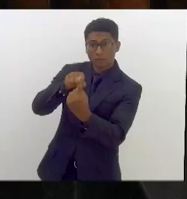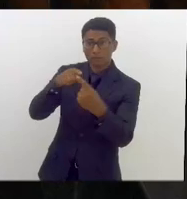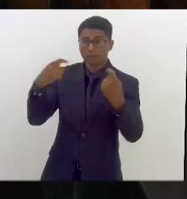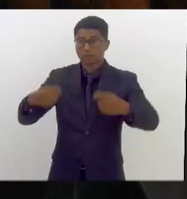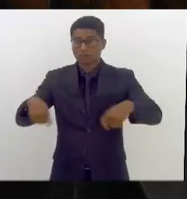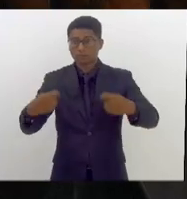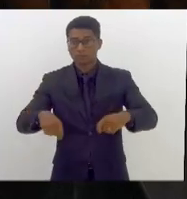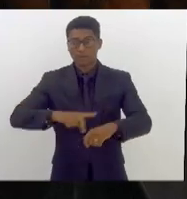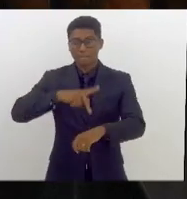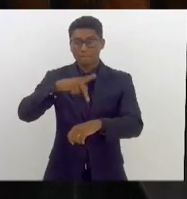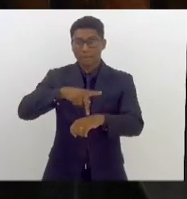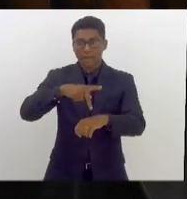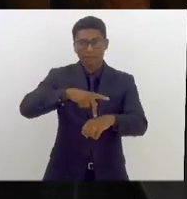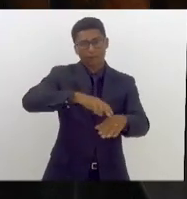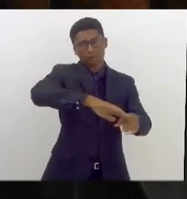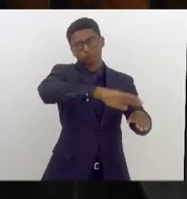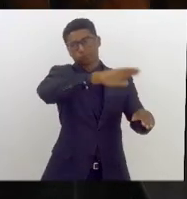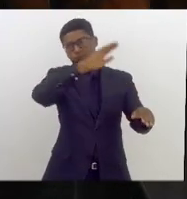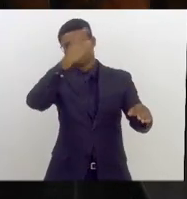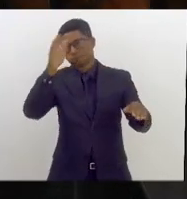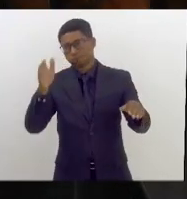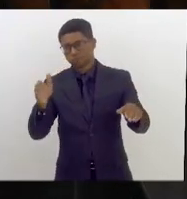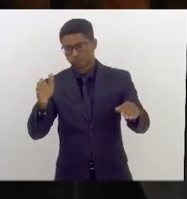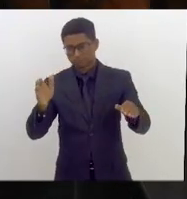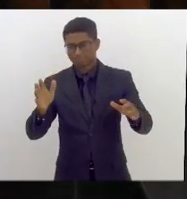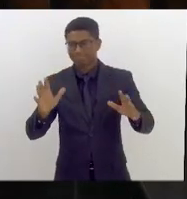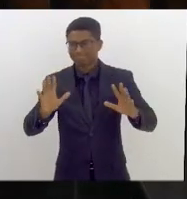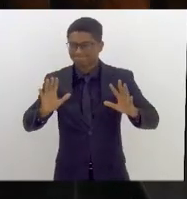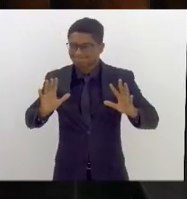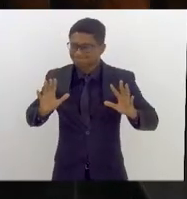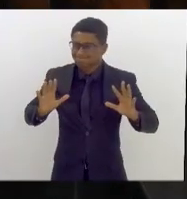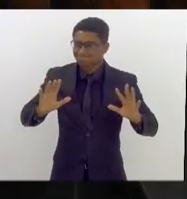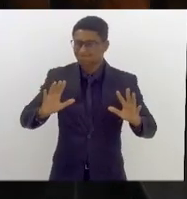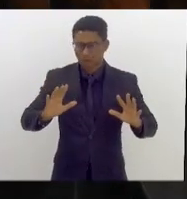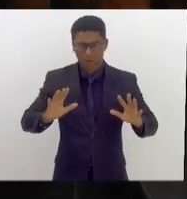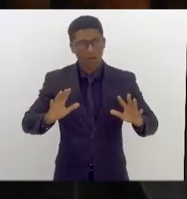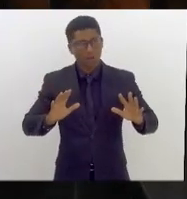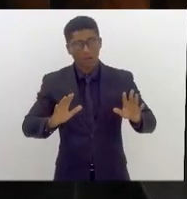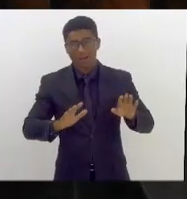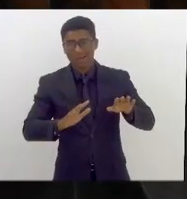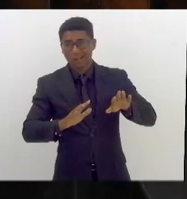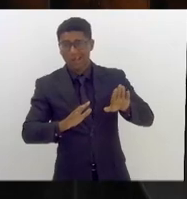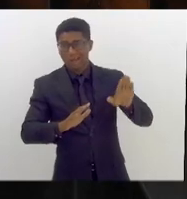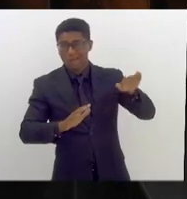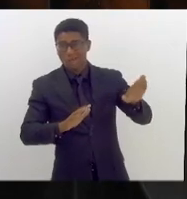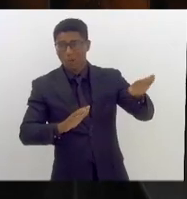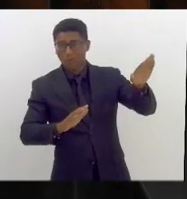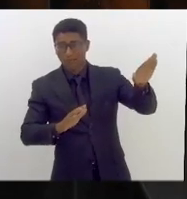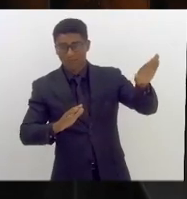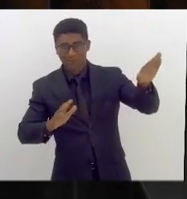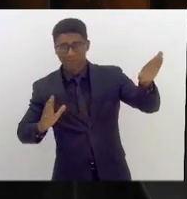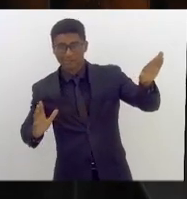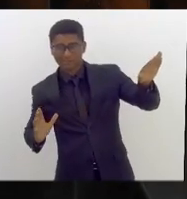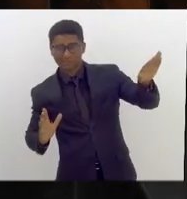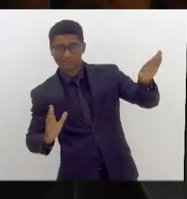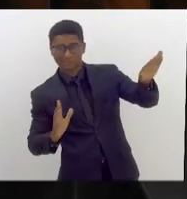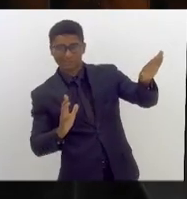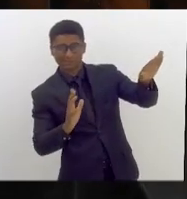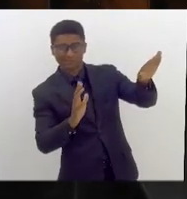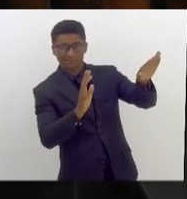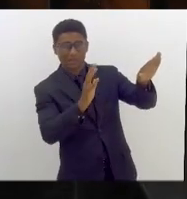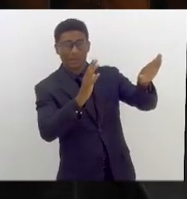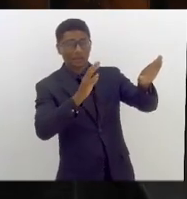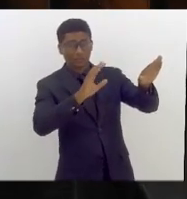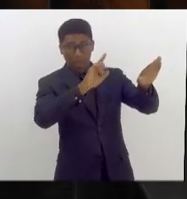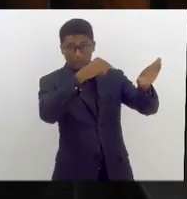uma grande pedra para o topo de uma montanha. O problema é que, chegando no topo, a pedra rolaria para